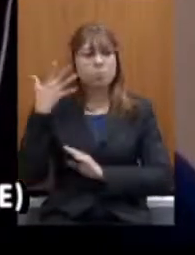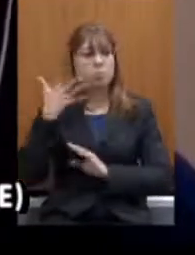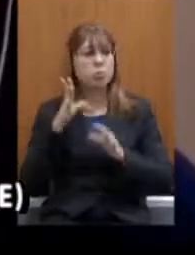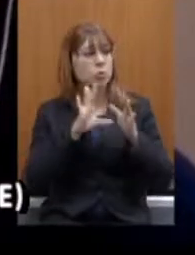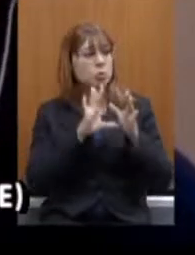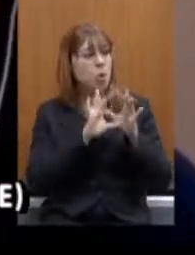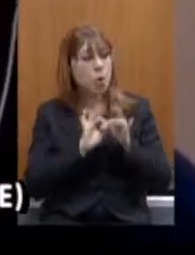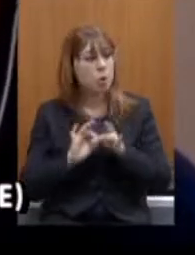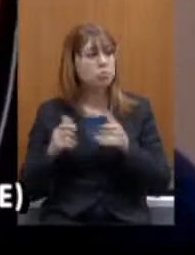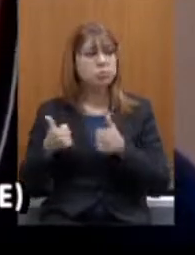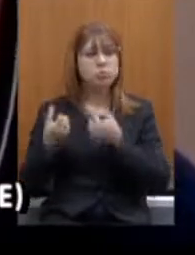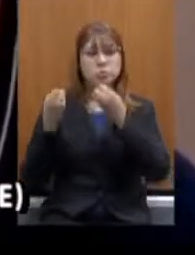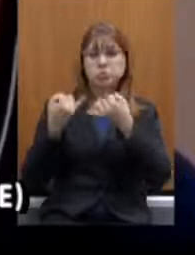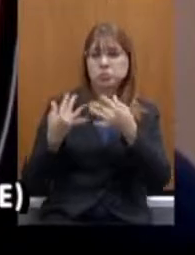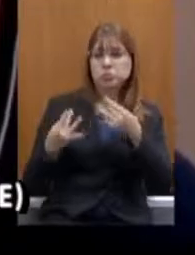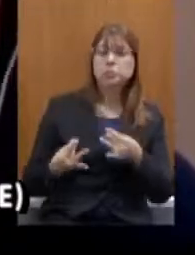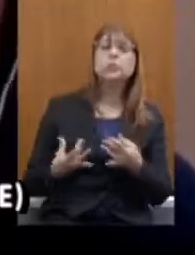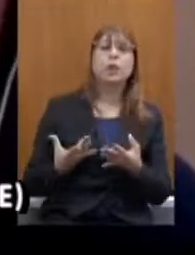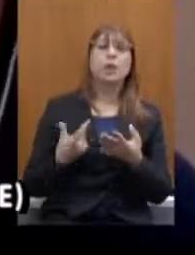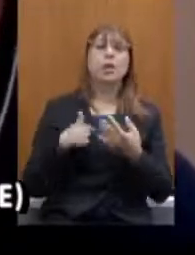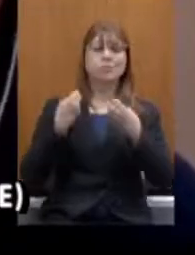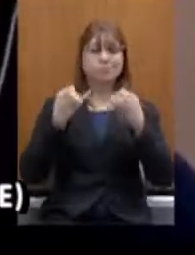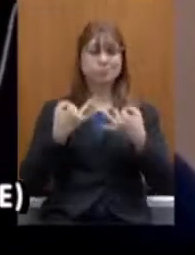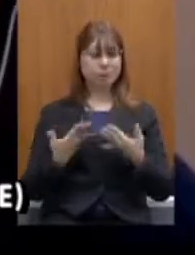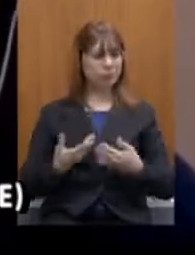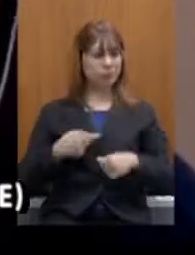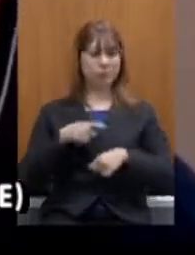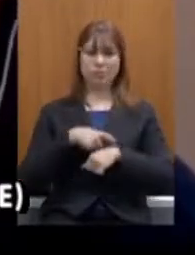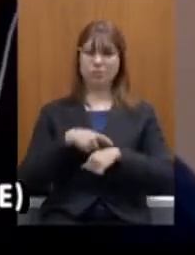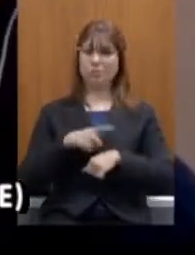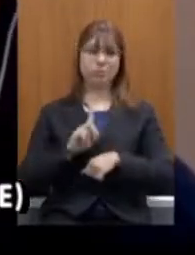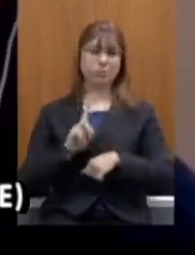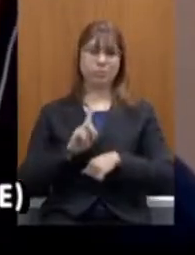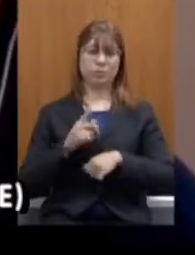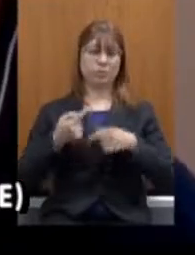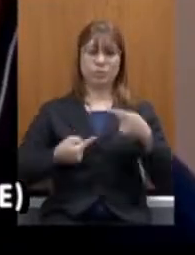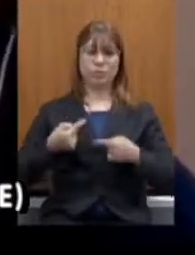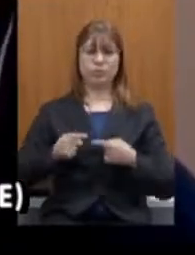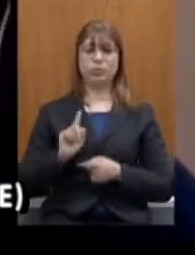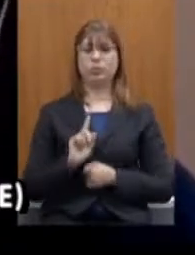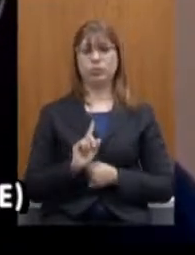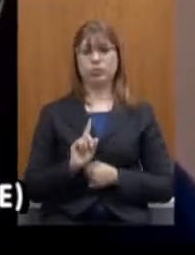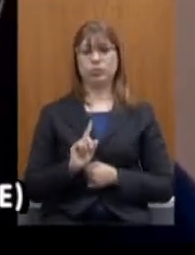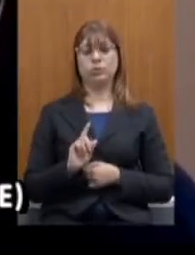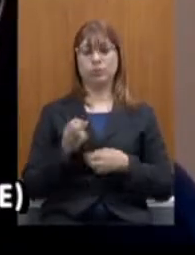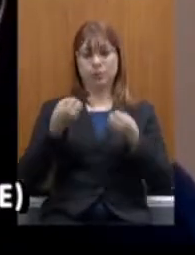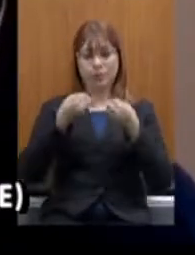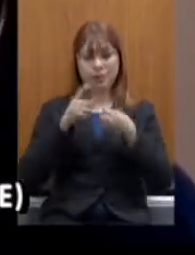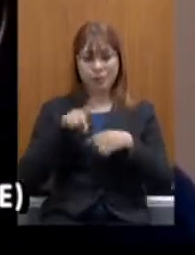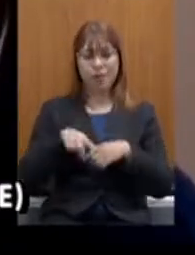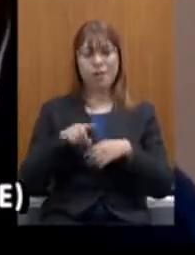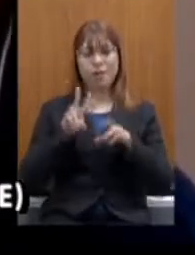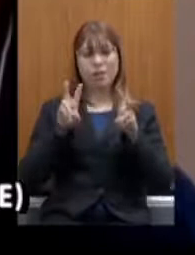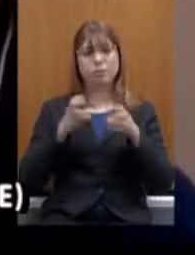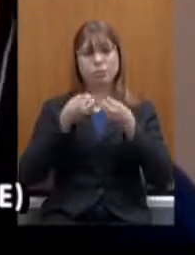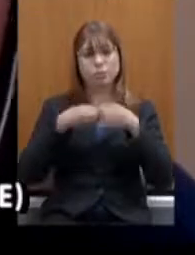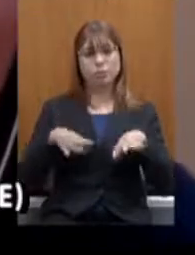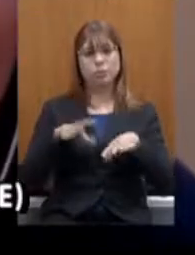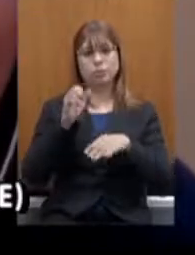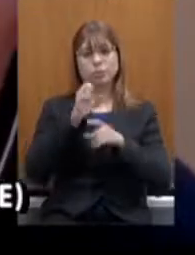contextualizadas deixar claro que este não é o momento adequado para esse debate tão prejudicial à nossa